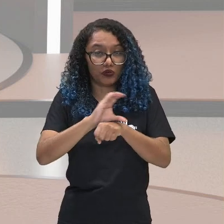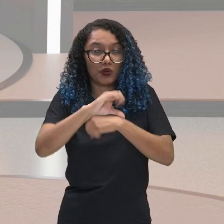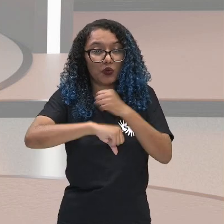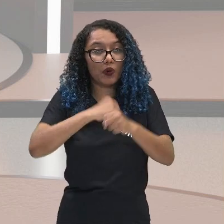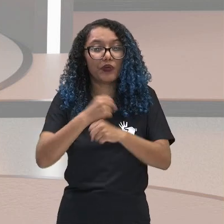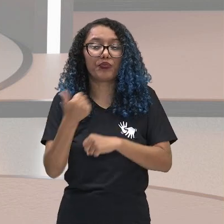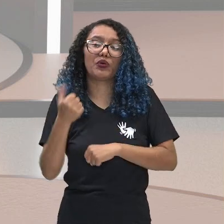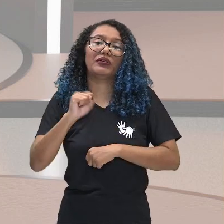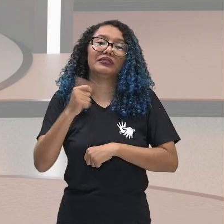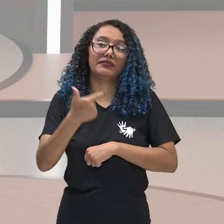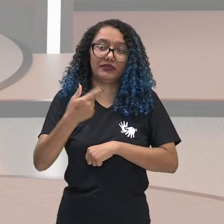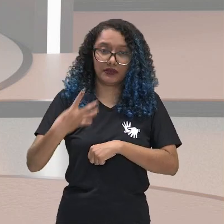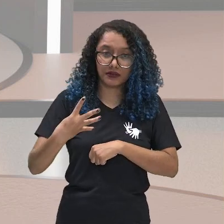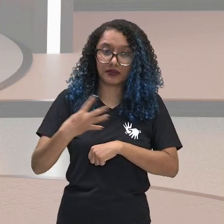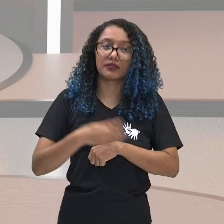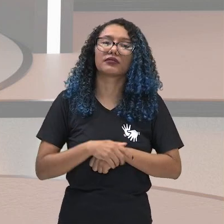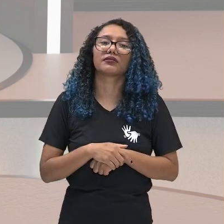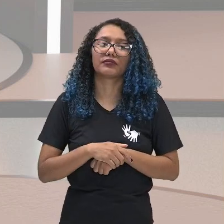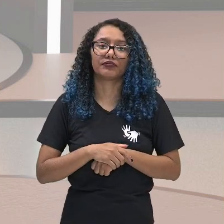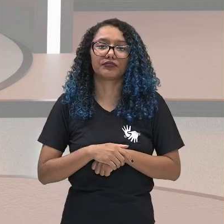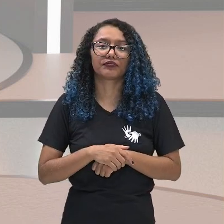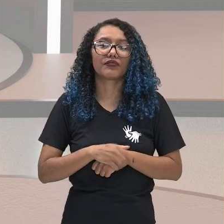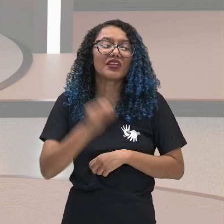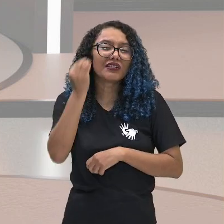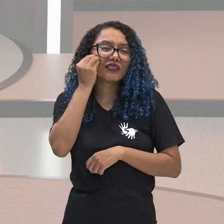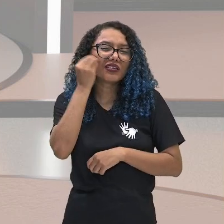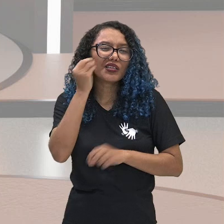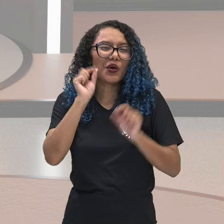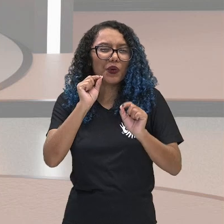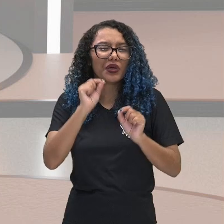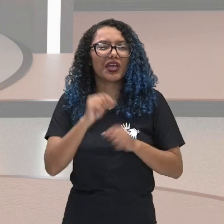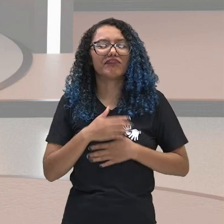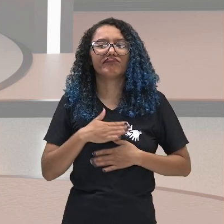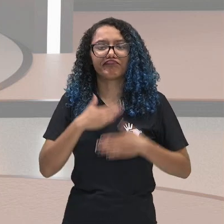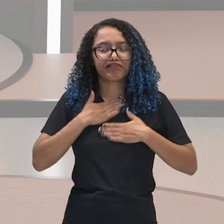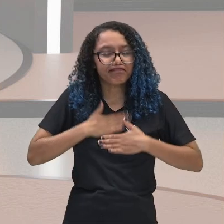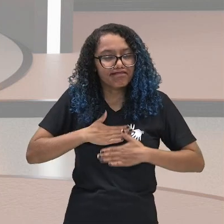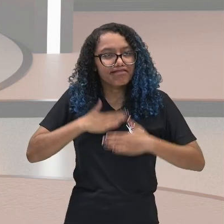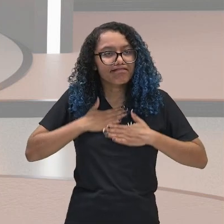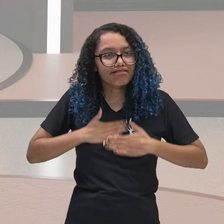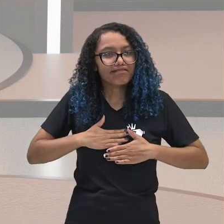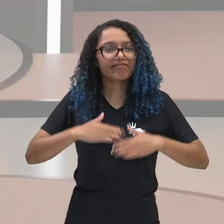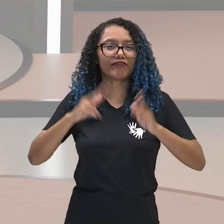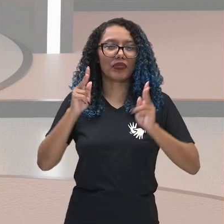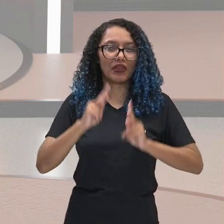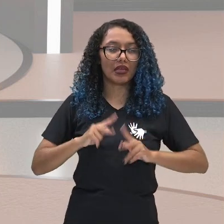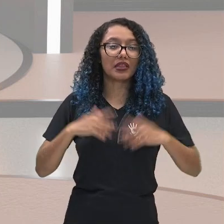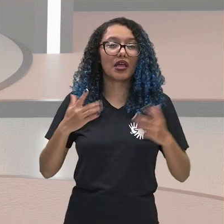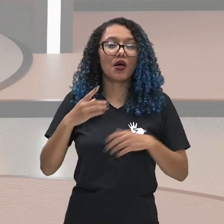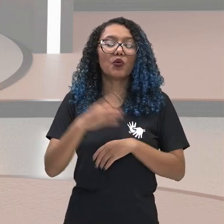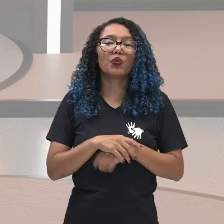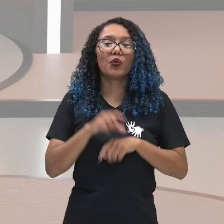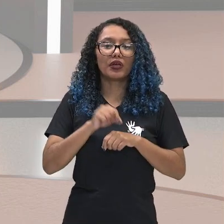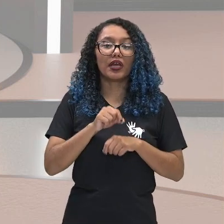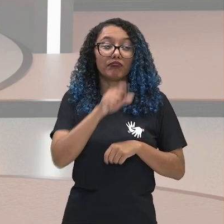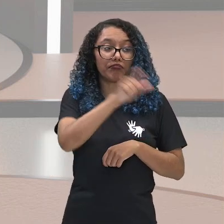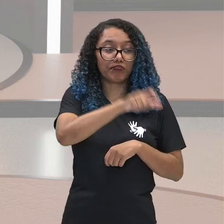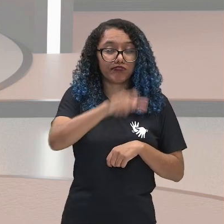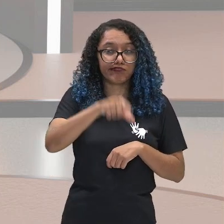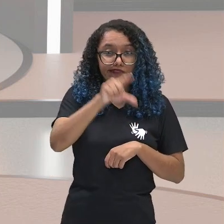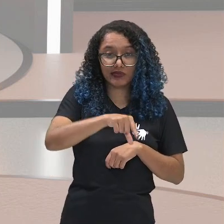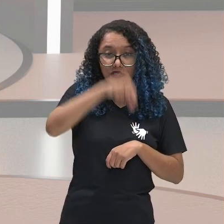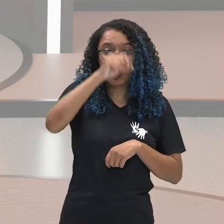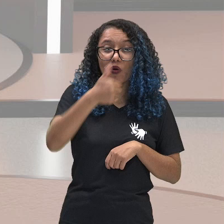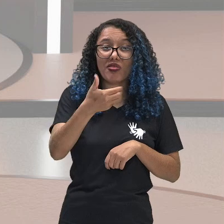1824, tá? Tentando, então, encontrar uma paz nos ânimos, Pedro I nomeou uma comissão de 10 brasileiros